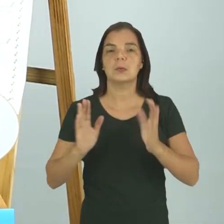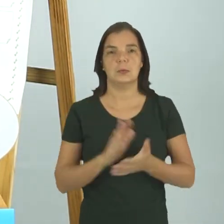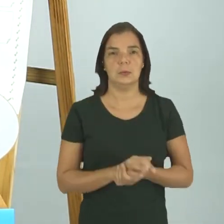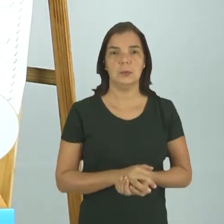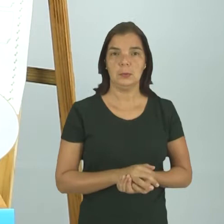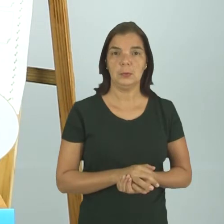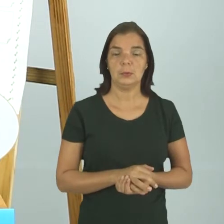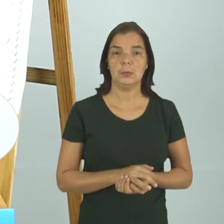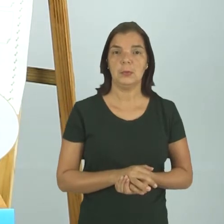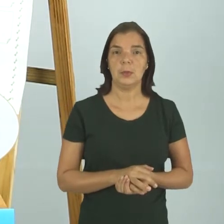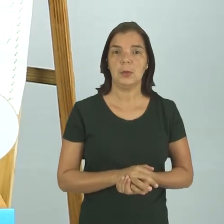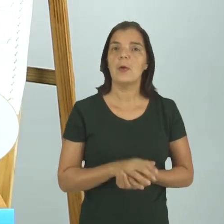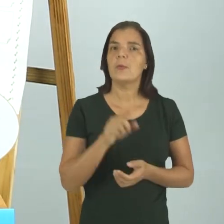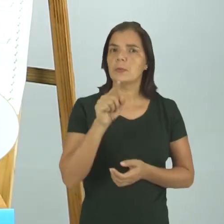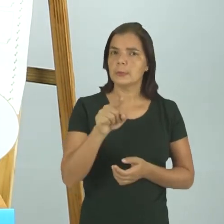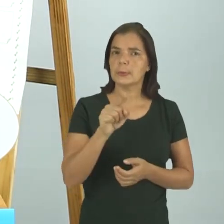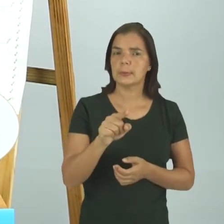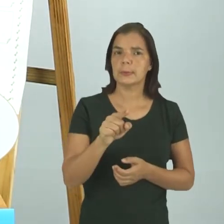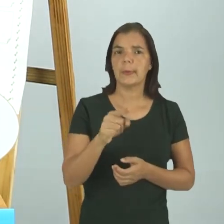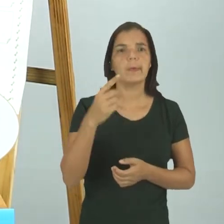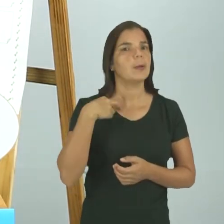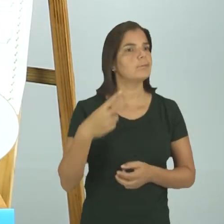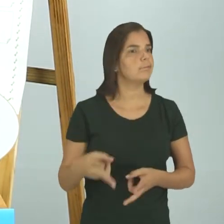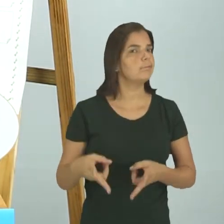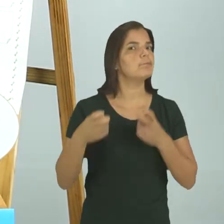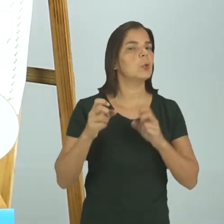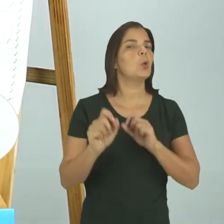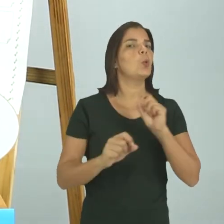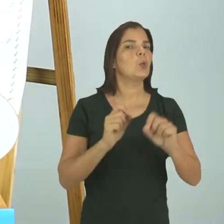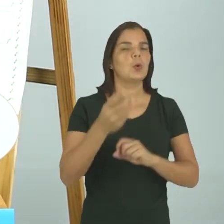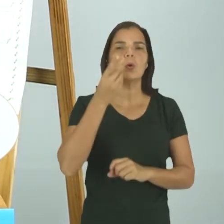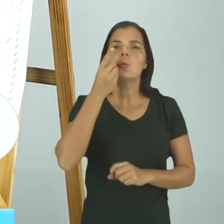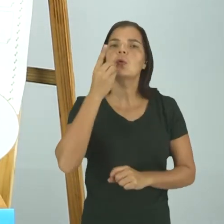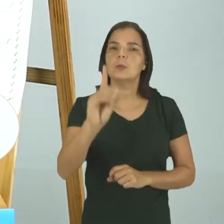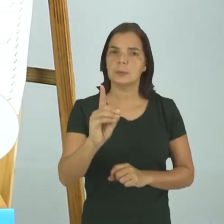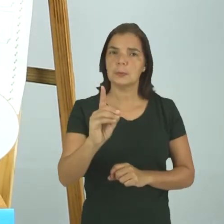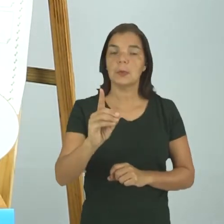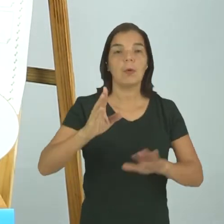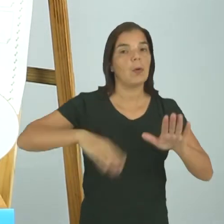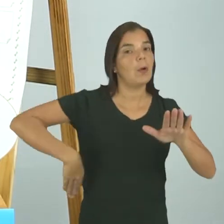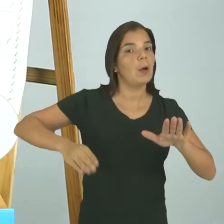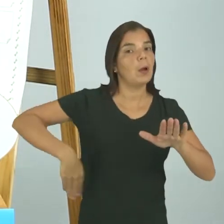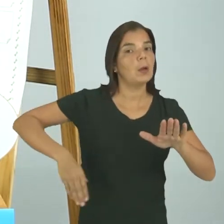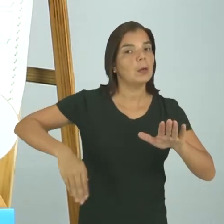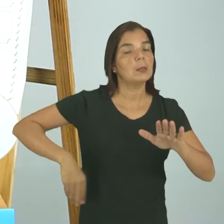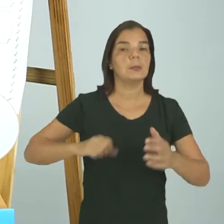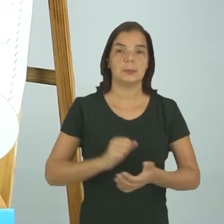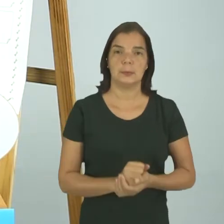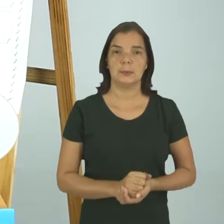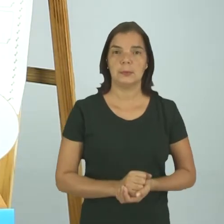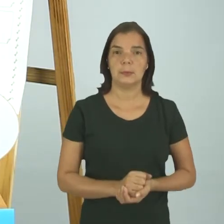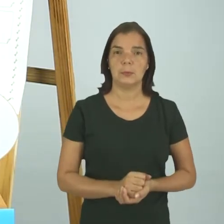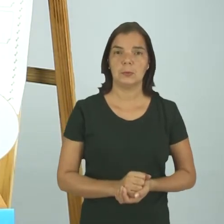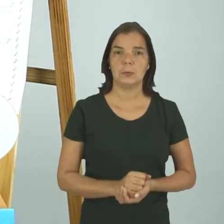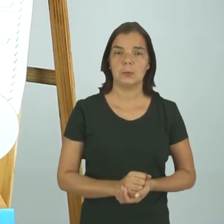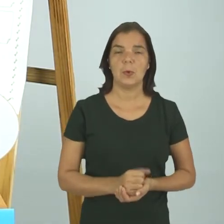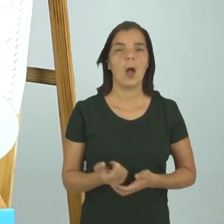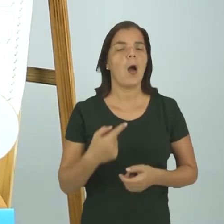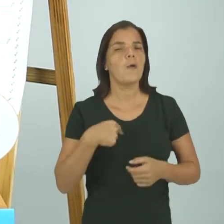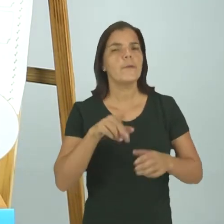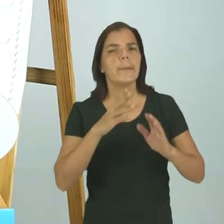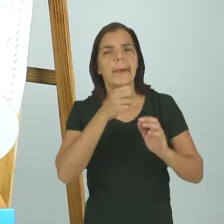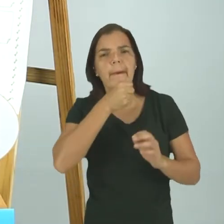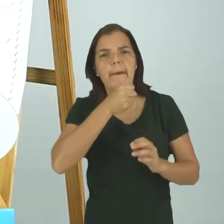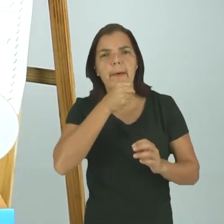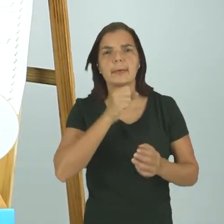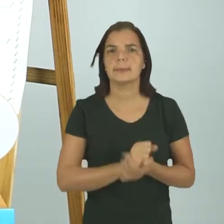desses acontecimentos, você vai saber que dia que eu fiz a natação ou fui para a casa da